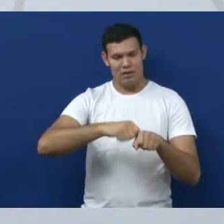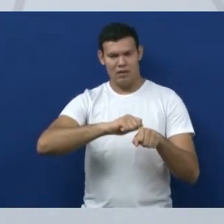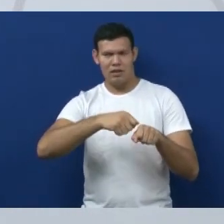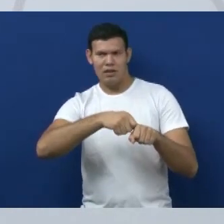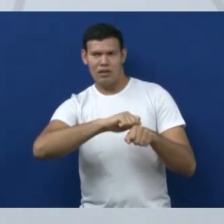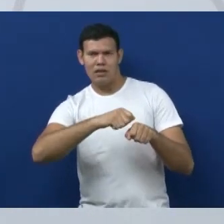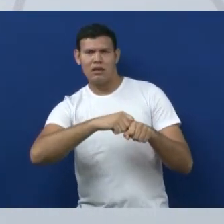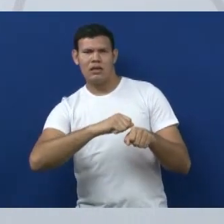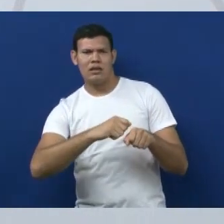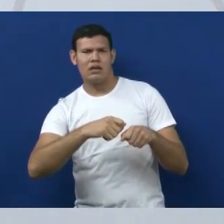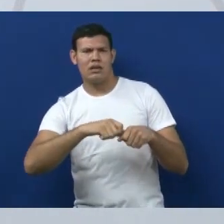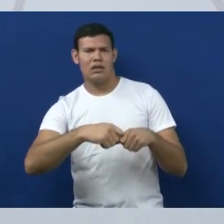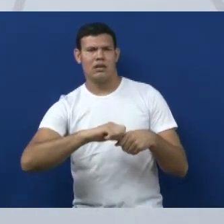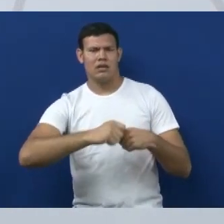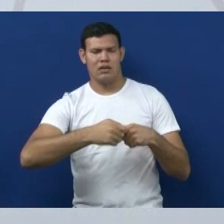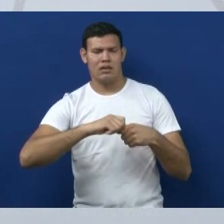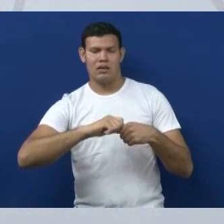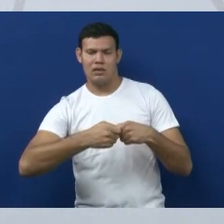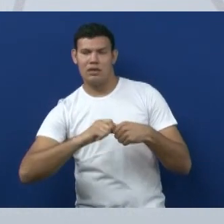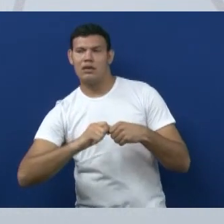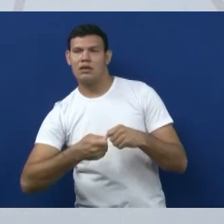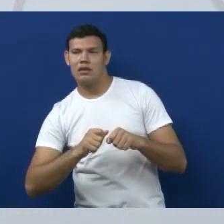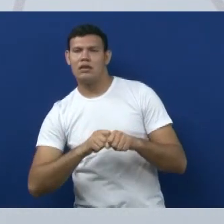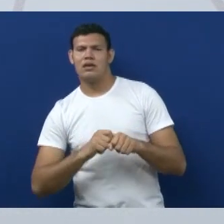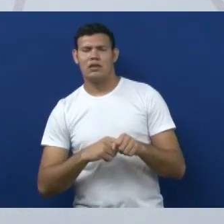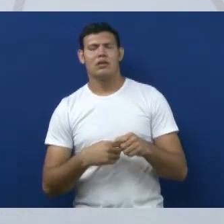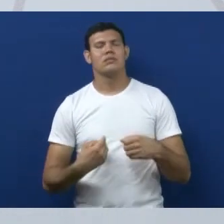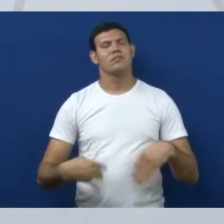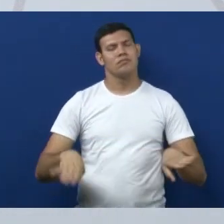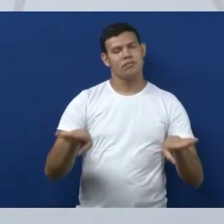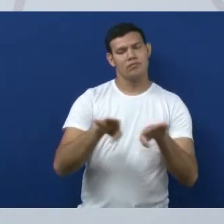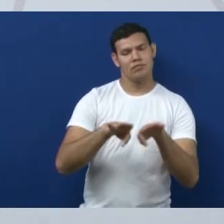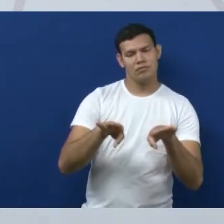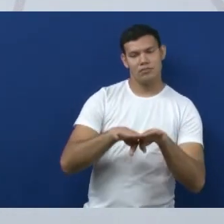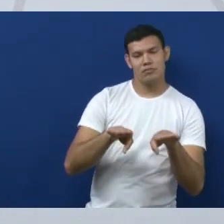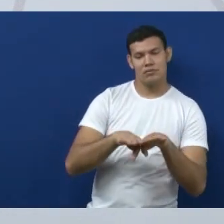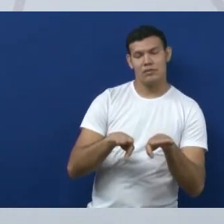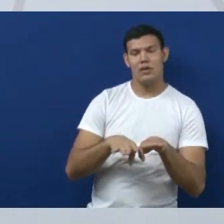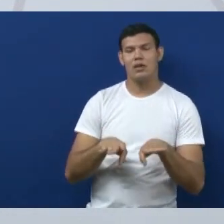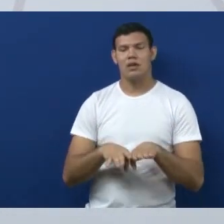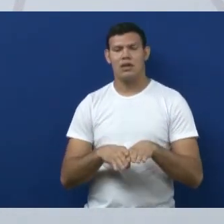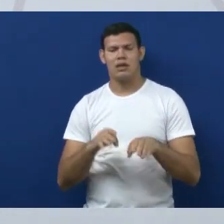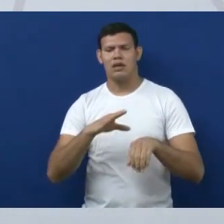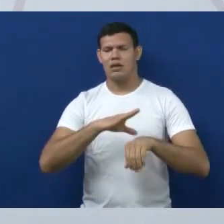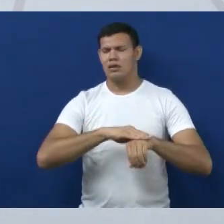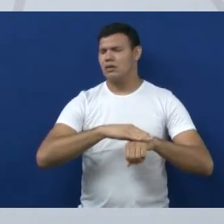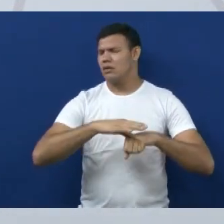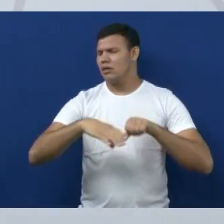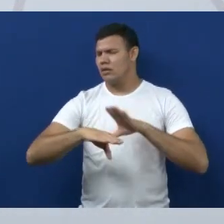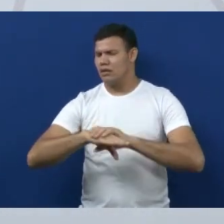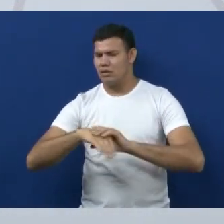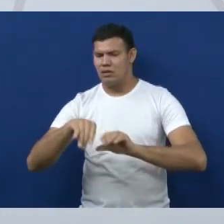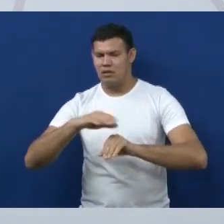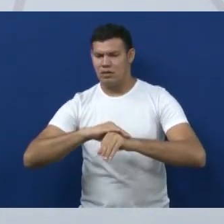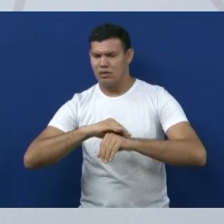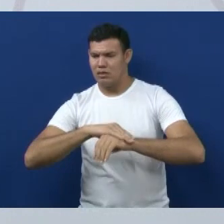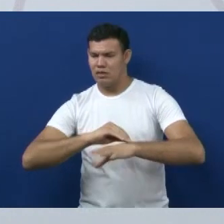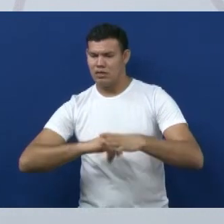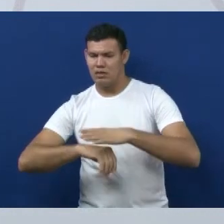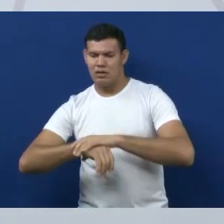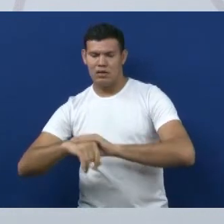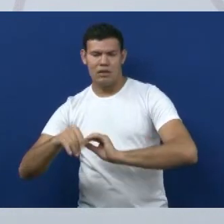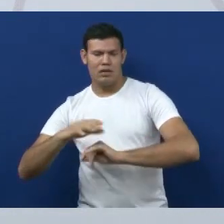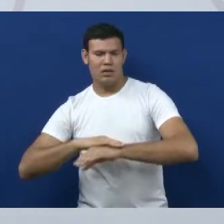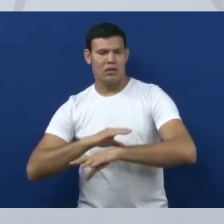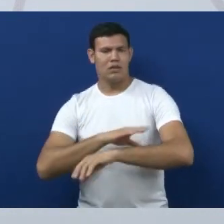o aroma. Tem também a do tato, uma toalha. Em contato com o seu rosto, você sente os poros,